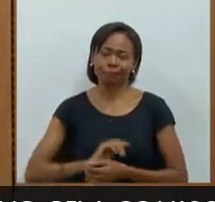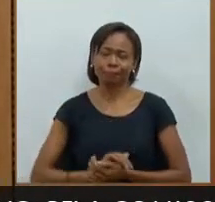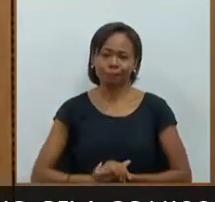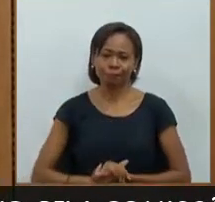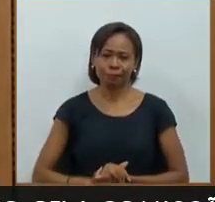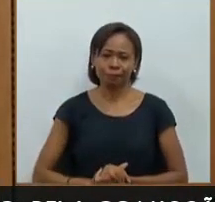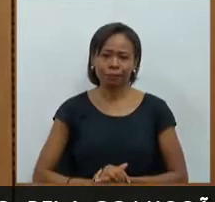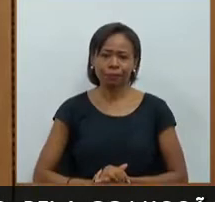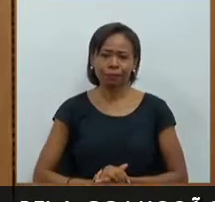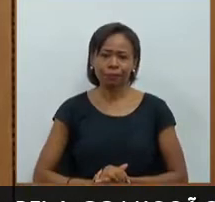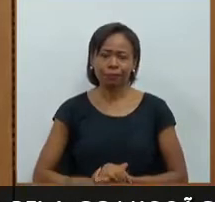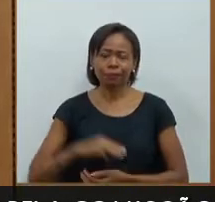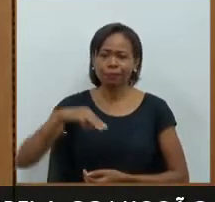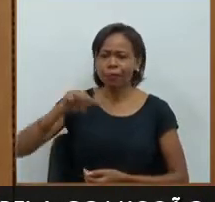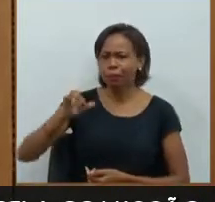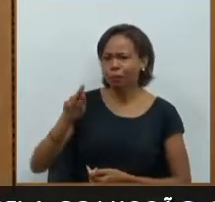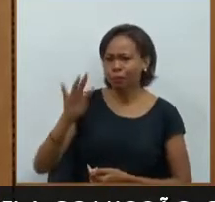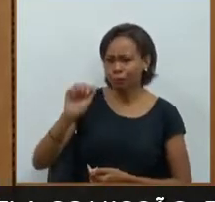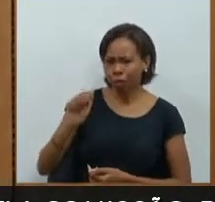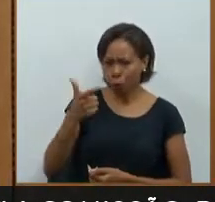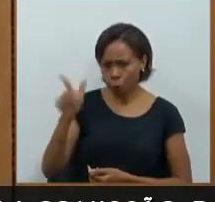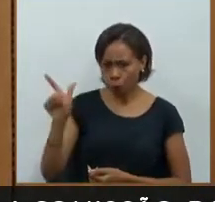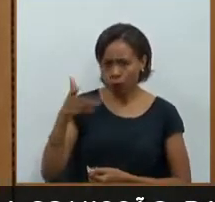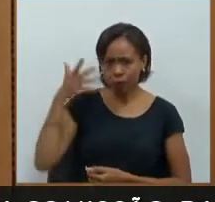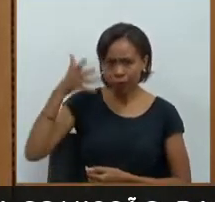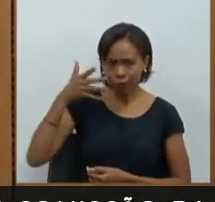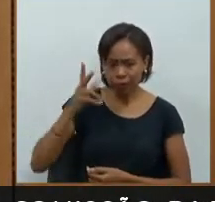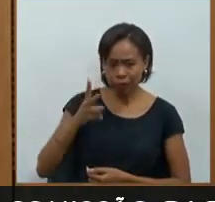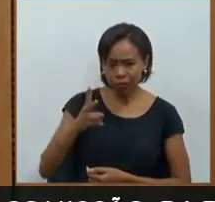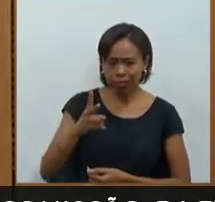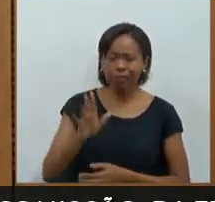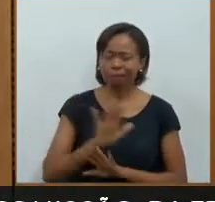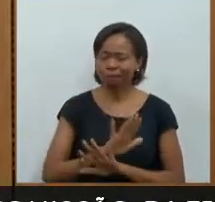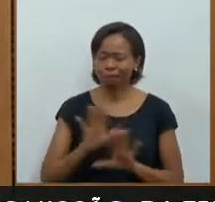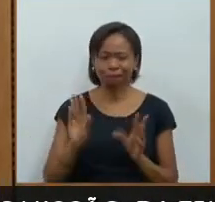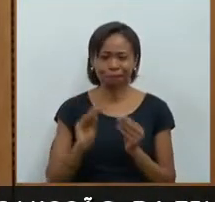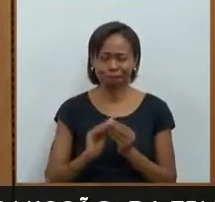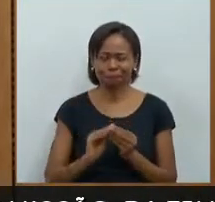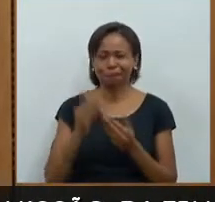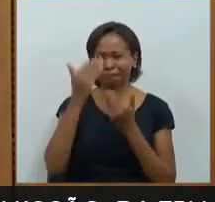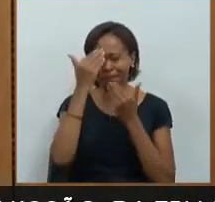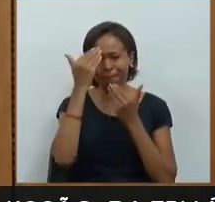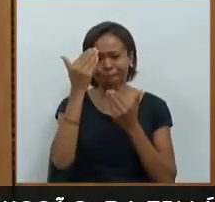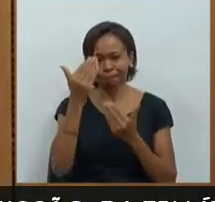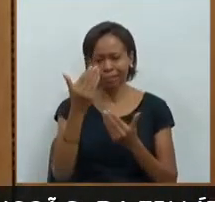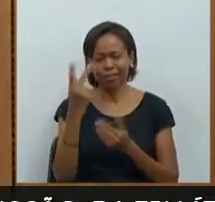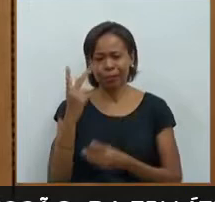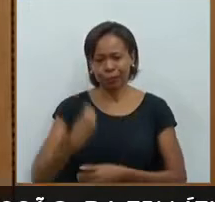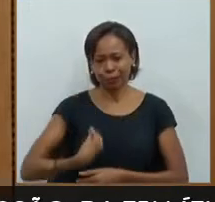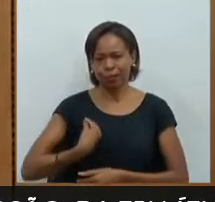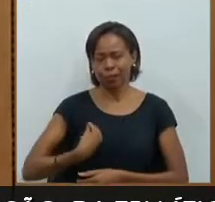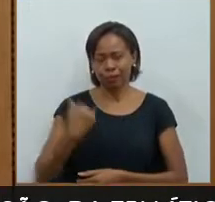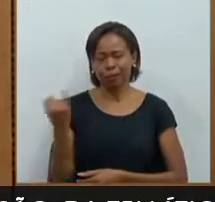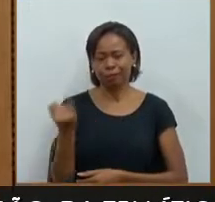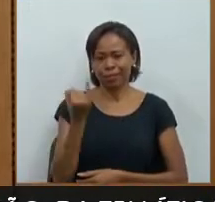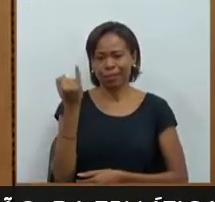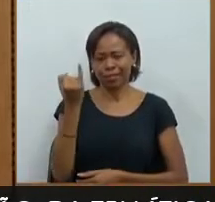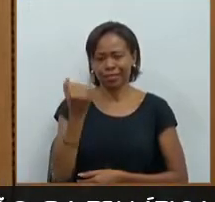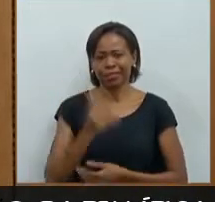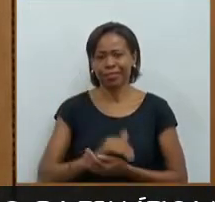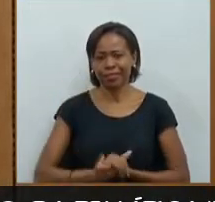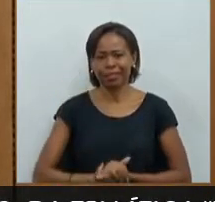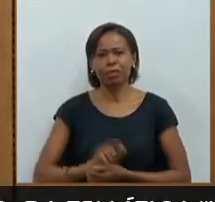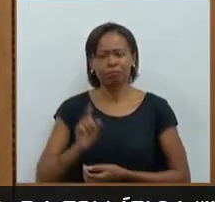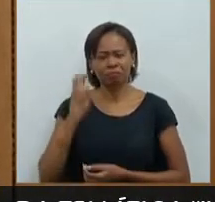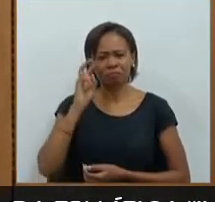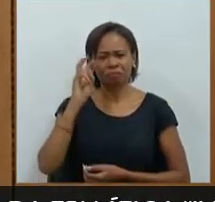Dona Marta, alguma fala após? Não, só isso, agradeço. Muito Nós é que agradecemos a participação importante da senhora, viu? Muito lúcida